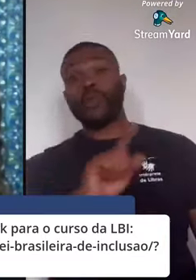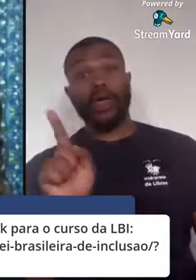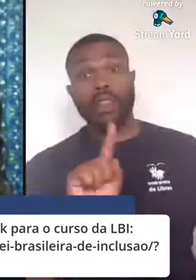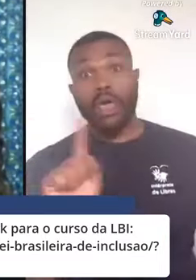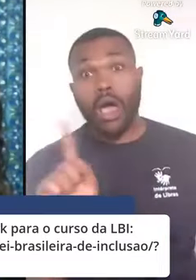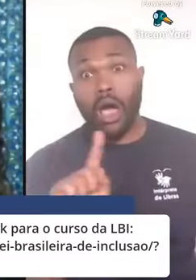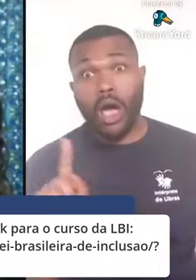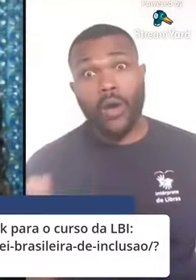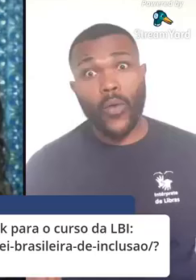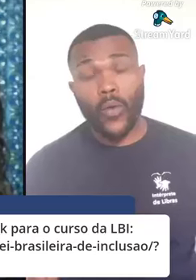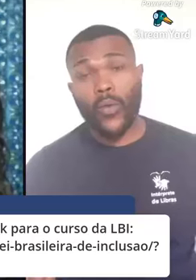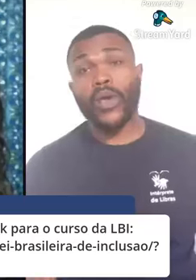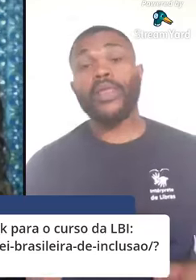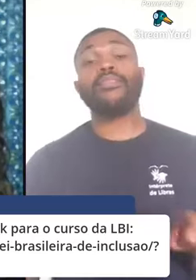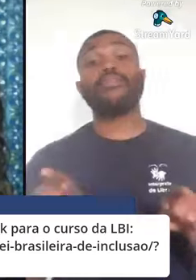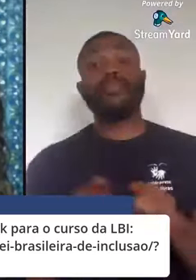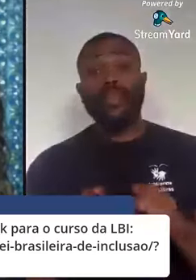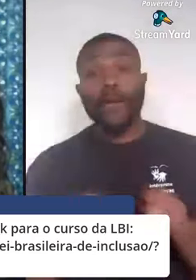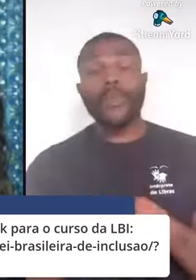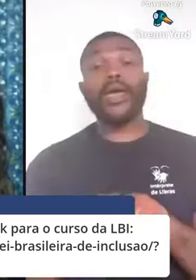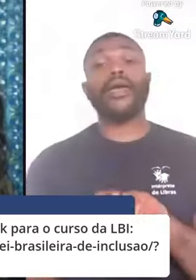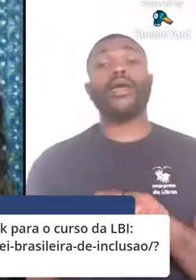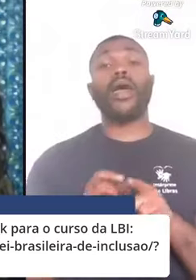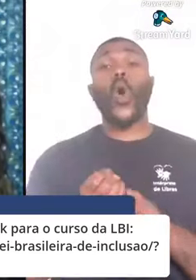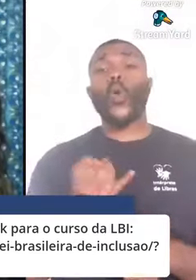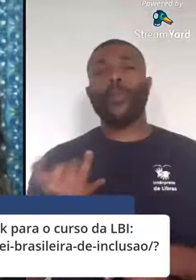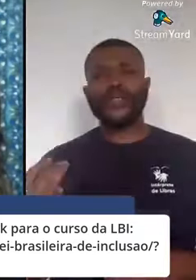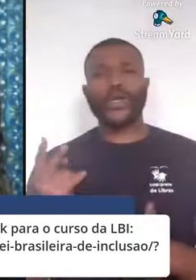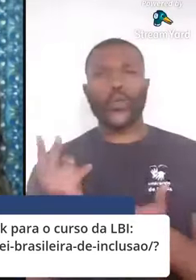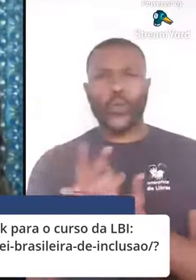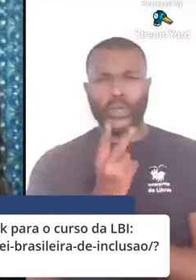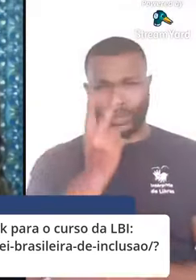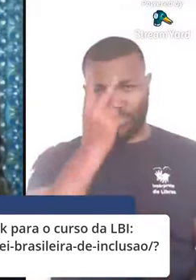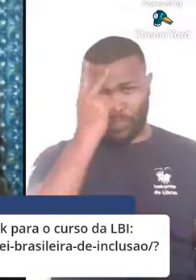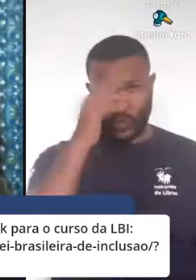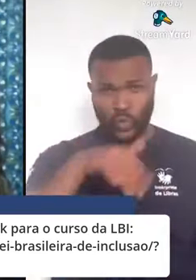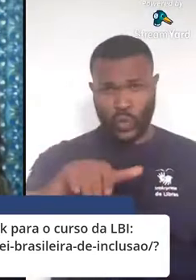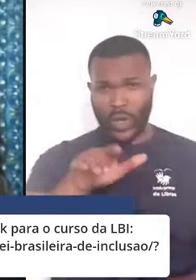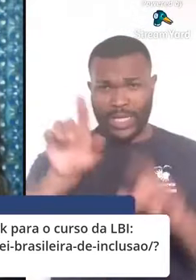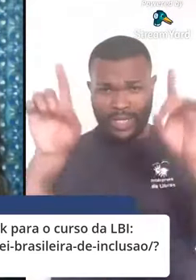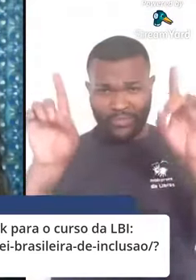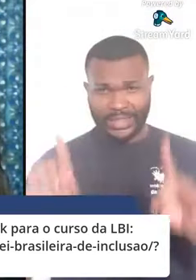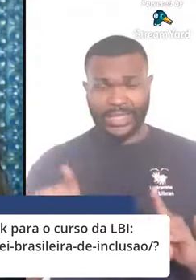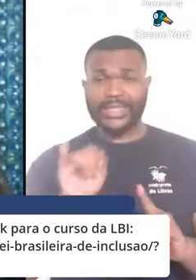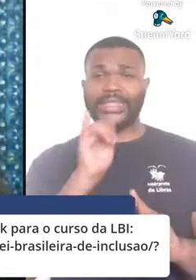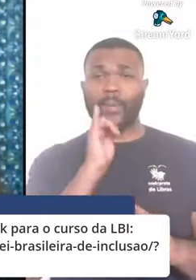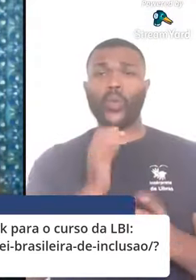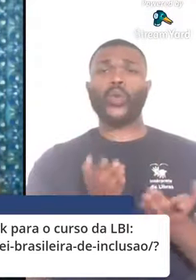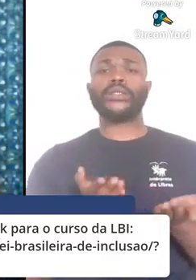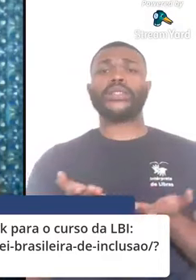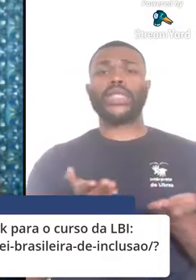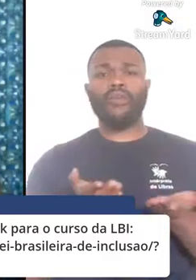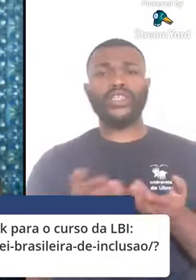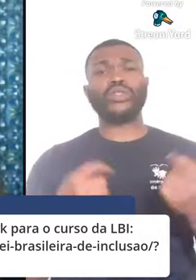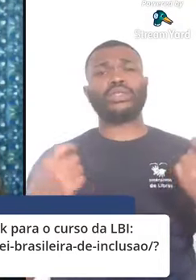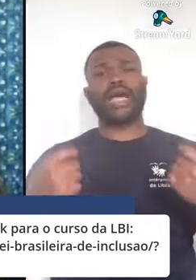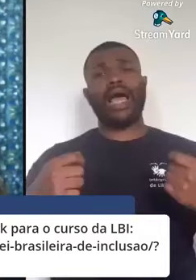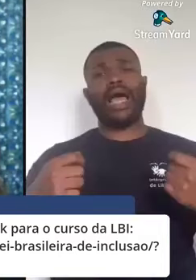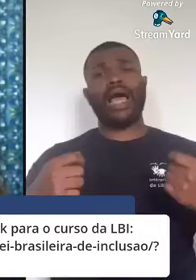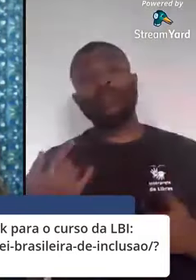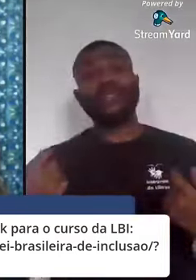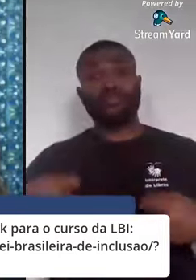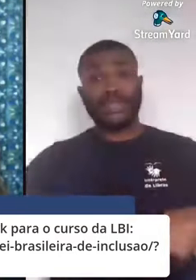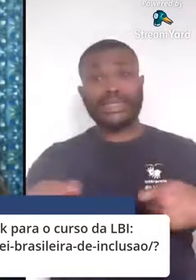que está acontecendo em relação às pessoas com deficiência, principalmente nesses serviços essenciais, em que as pessoas continuam indo para o trabalho,